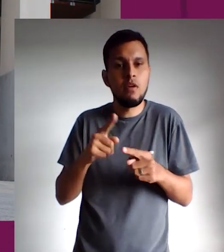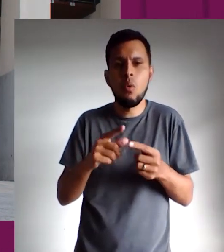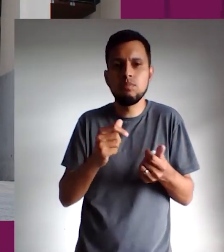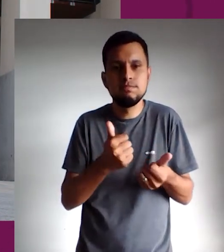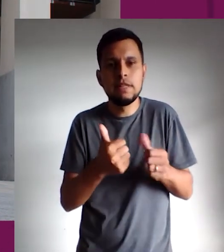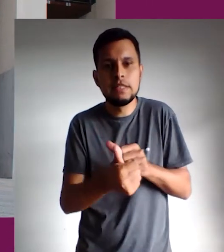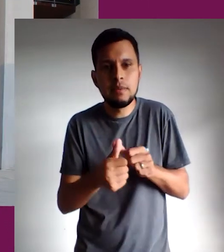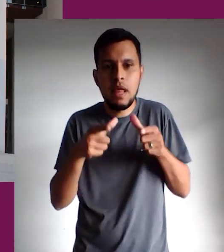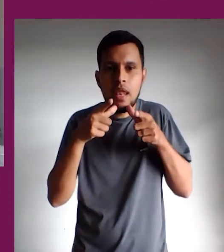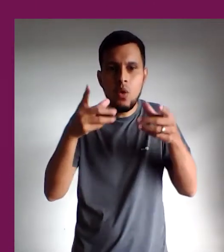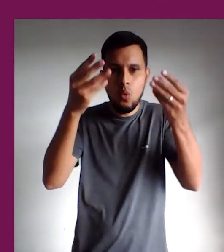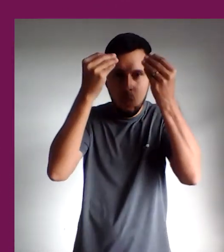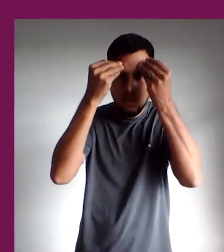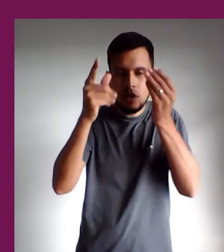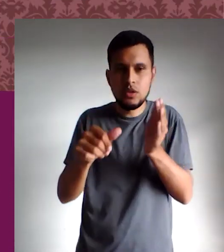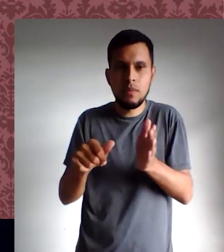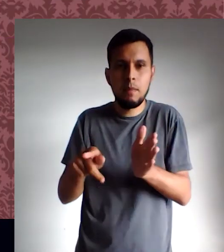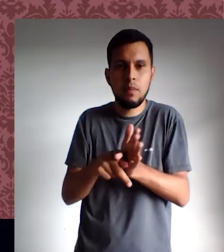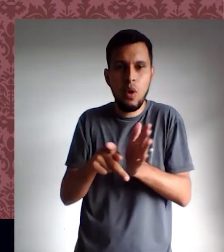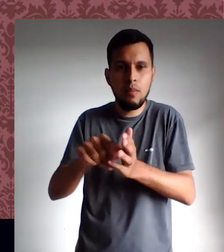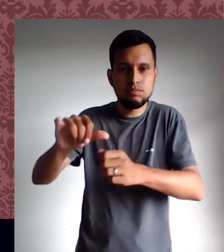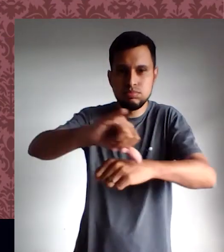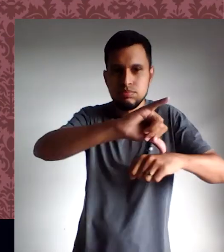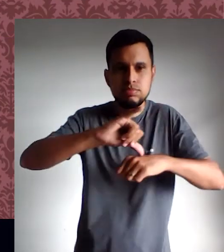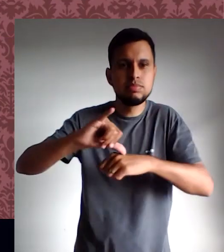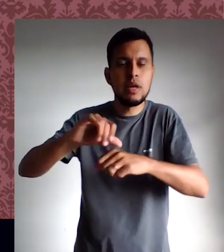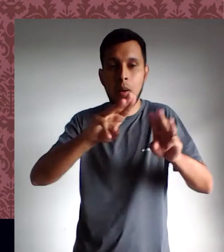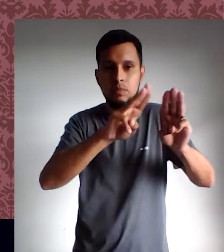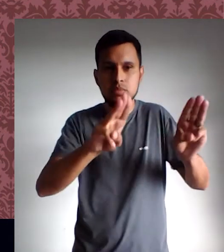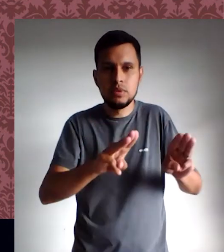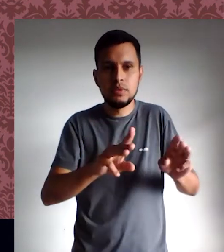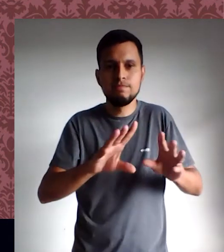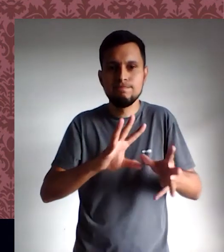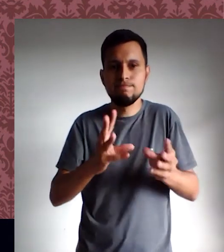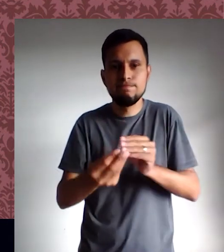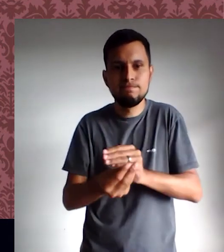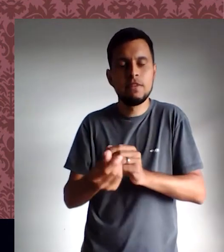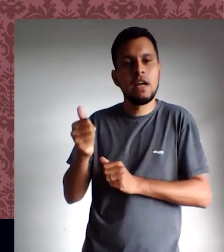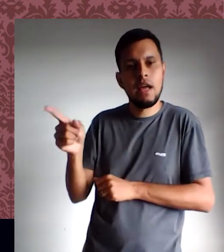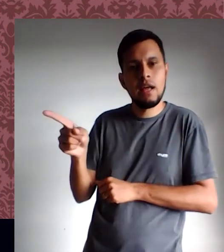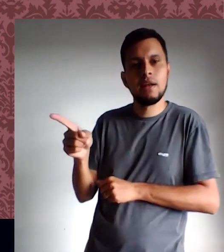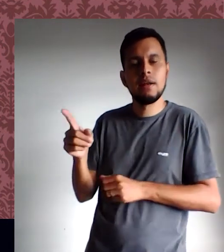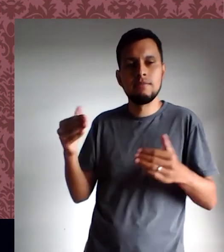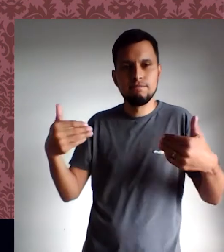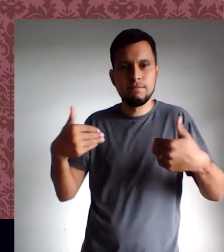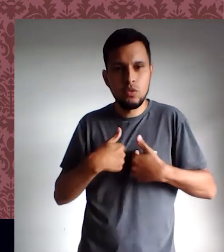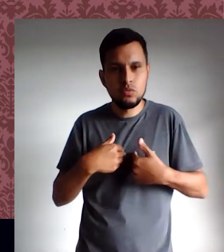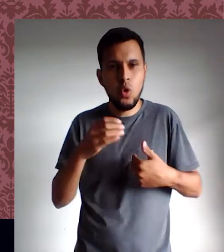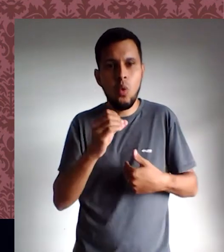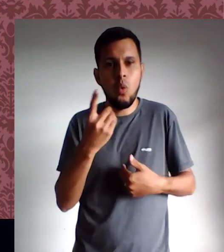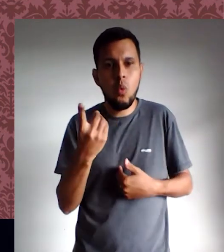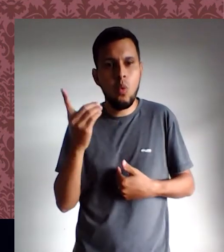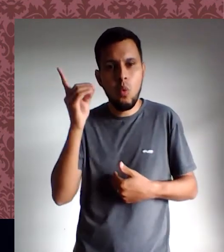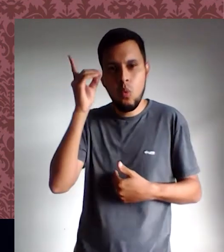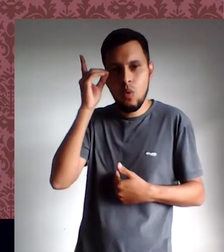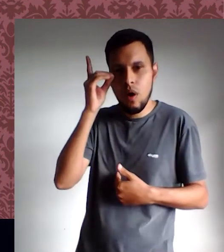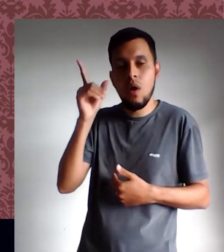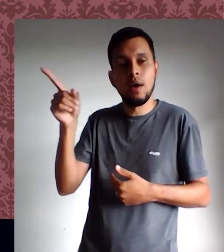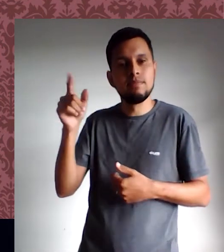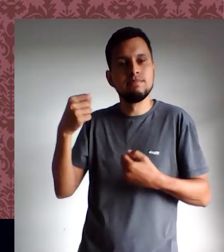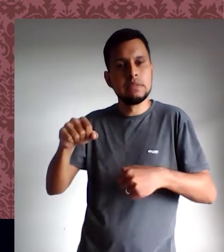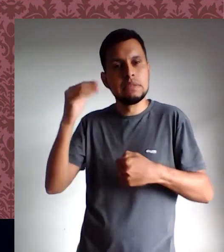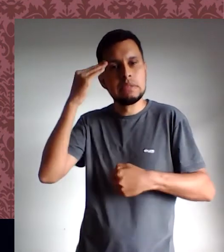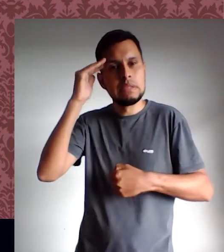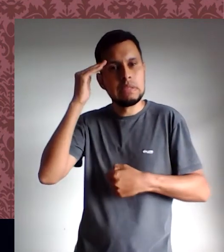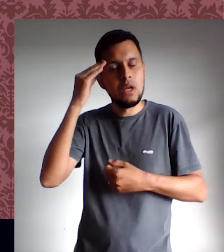de linguagem de um acervo de um museu para uma pessoa, de repente, que tem um autismo, síndrome de Down, que ela entenda aquilo, que aquilo